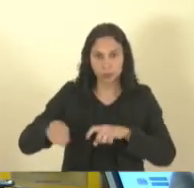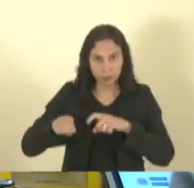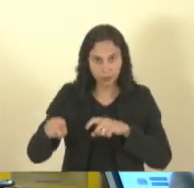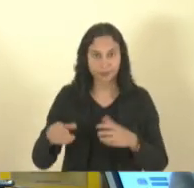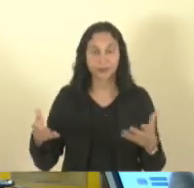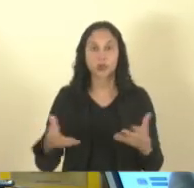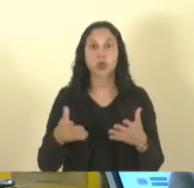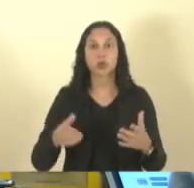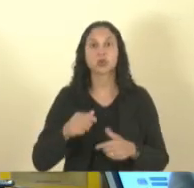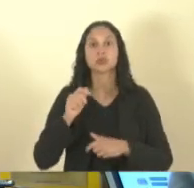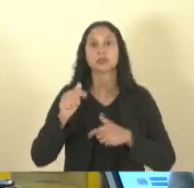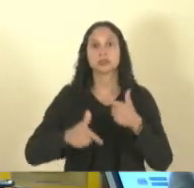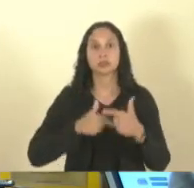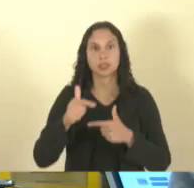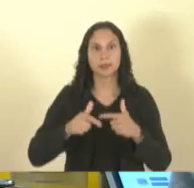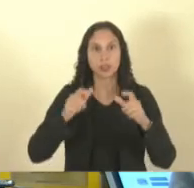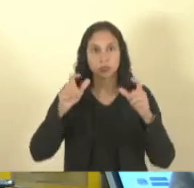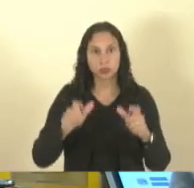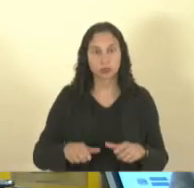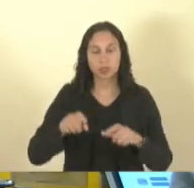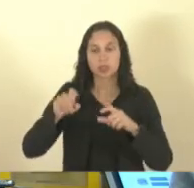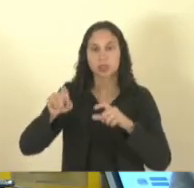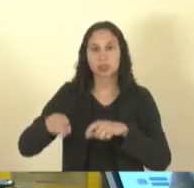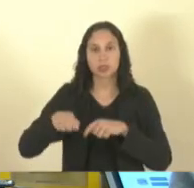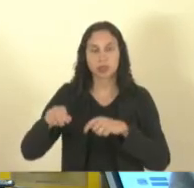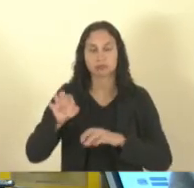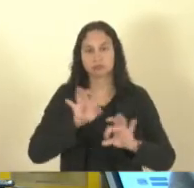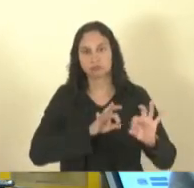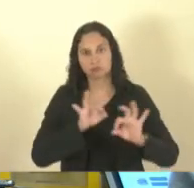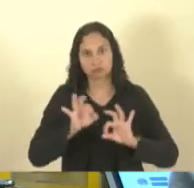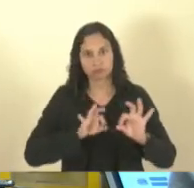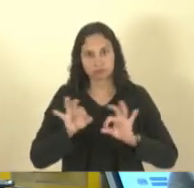na Secretaria de Economia e Planejamento.